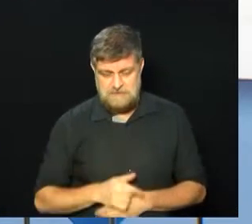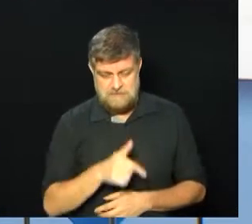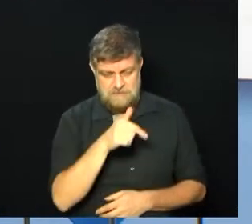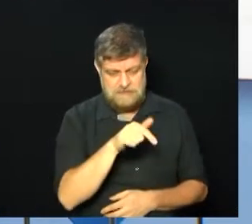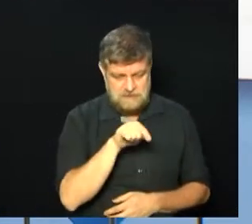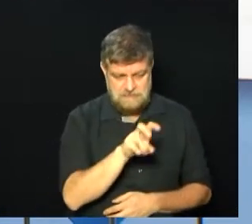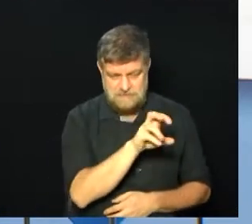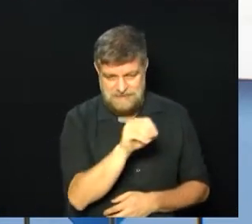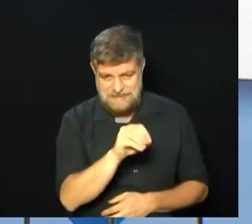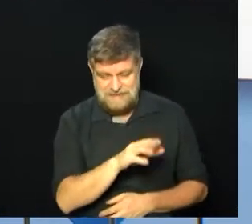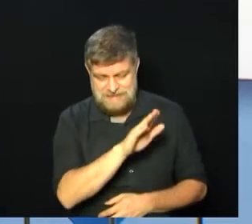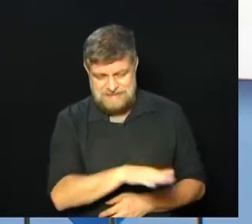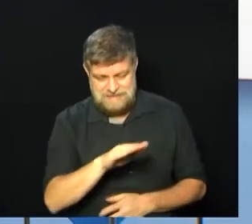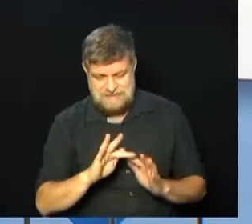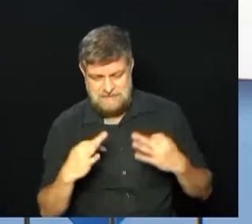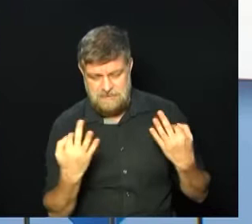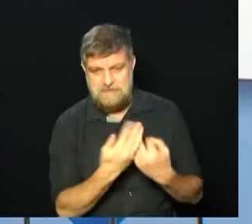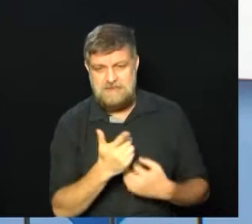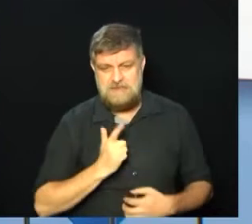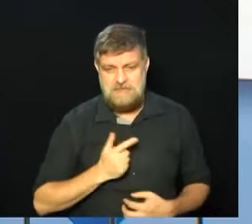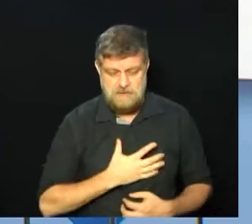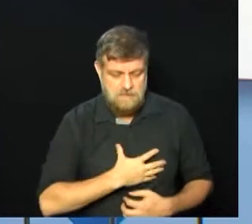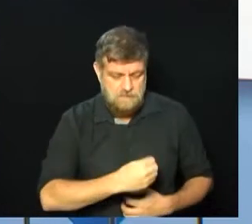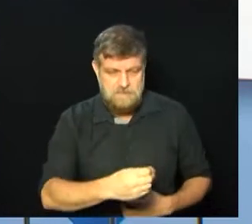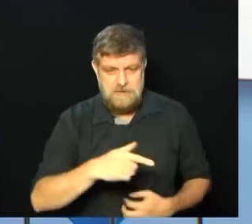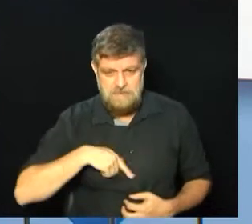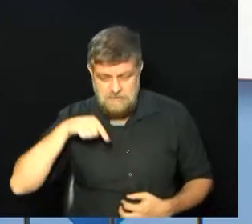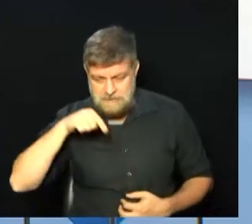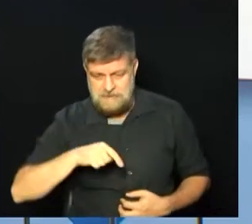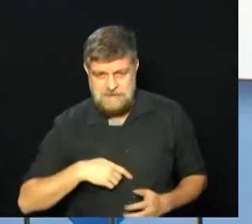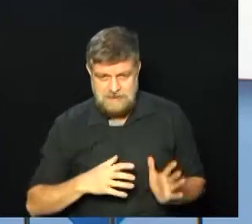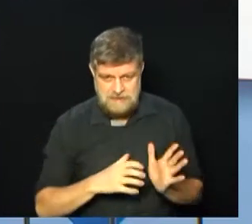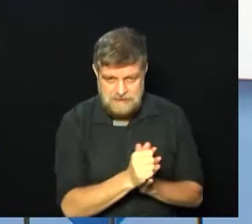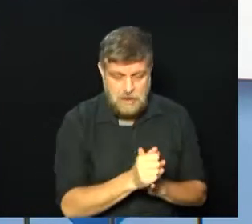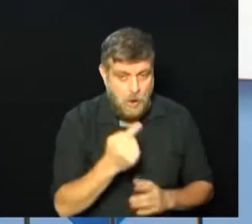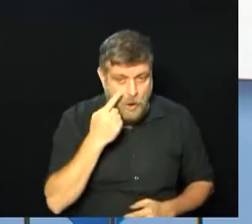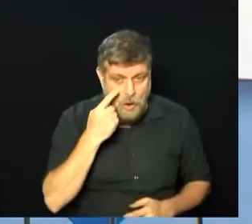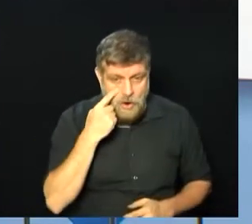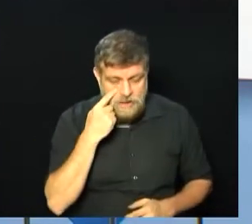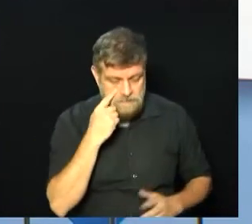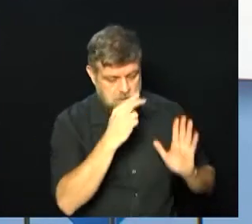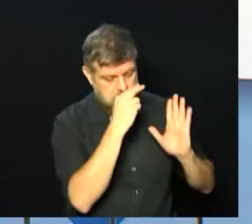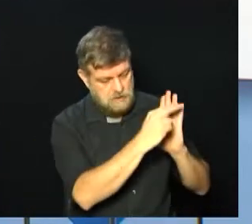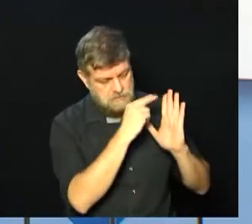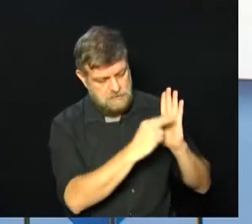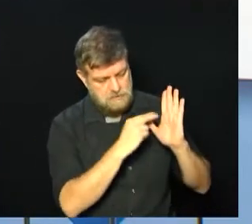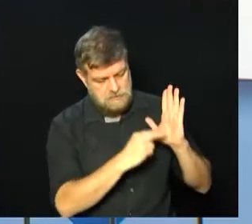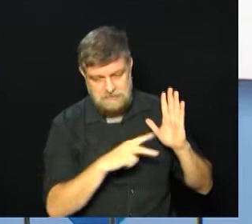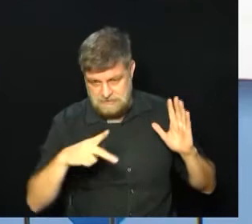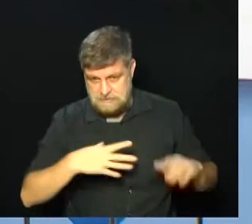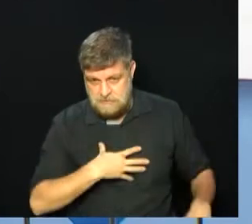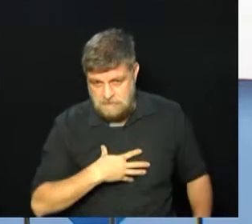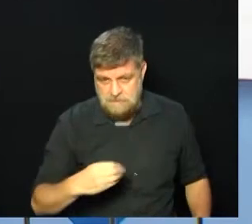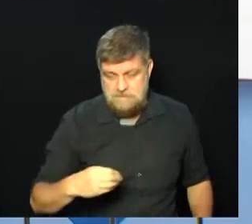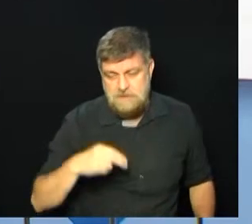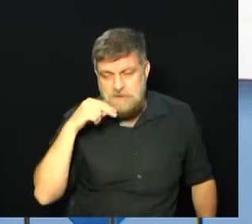essas 7500 famílias que têm uma criança que está concorrendo a uma vaga olhe lá veja se o seu filho